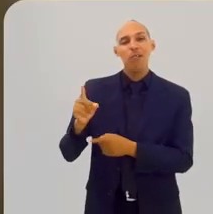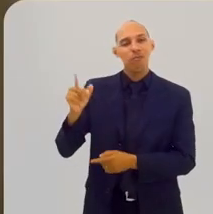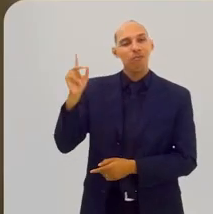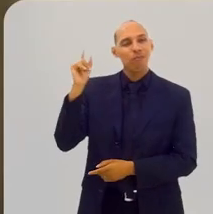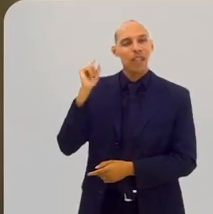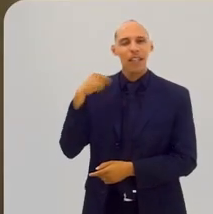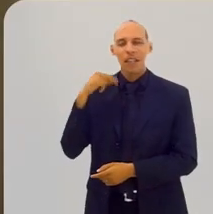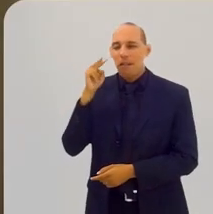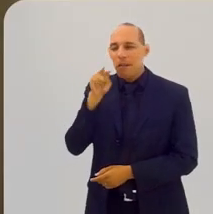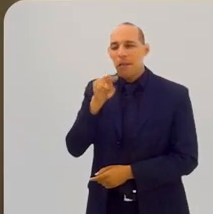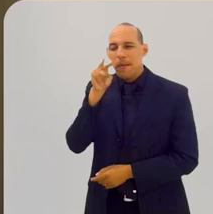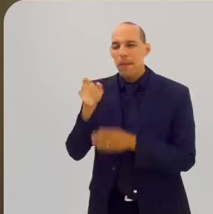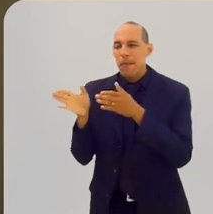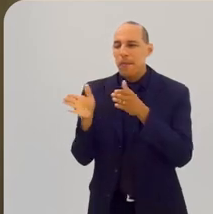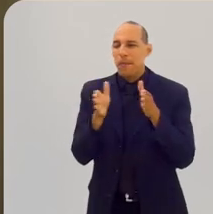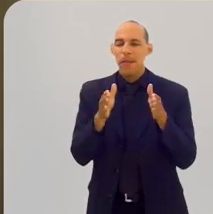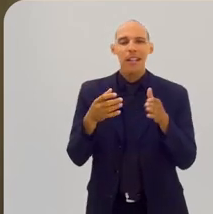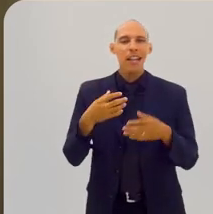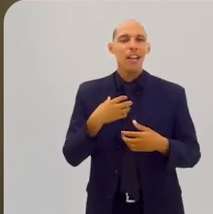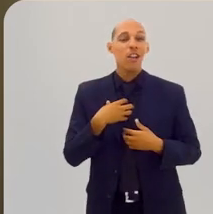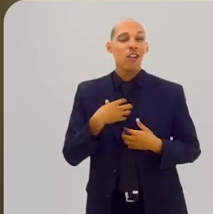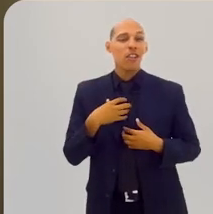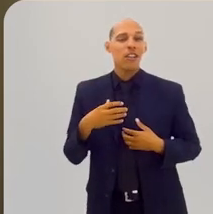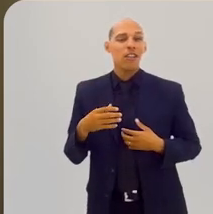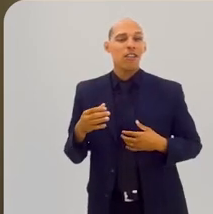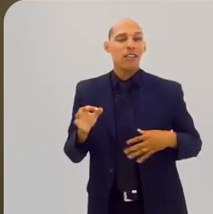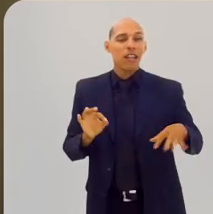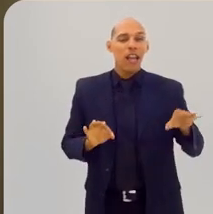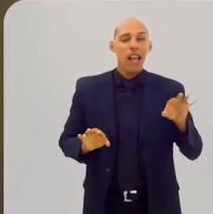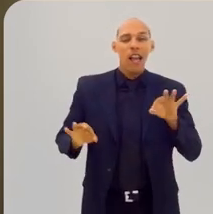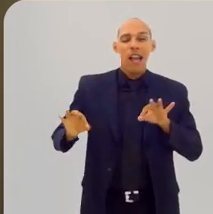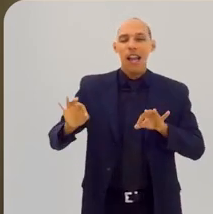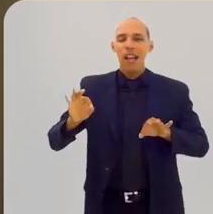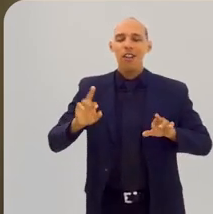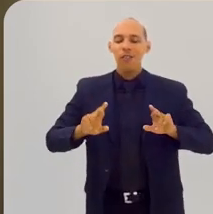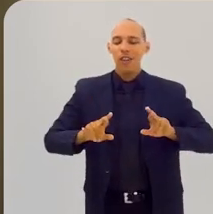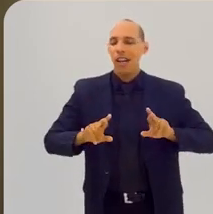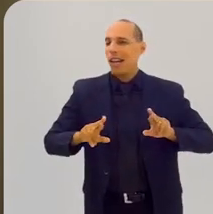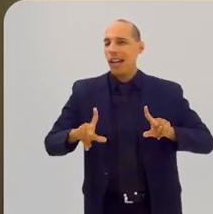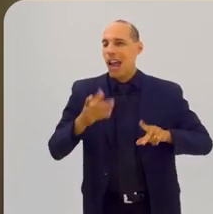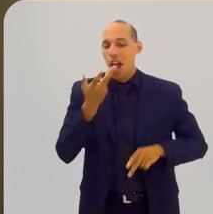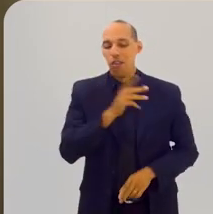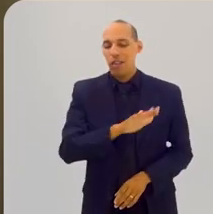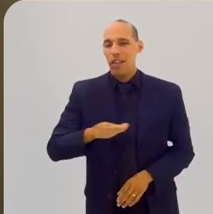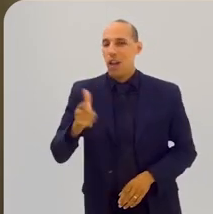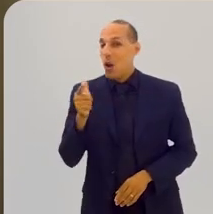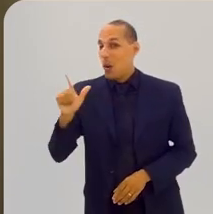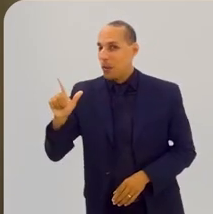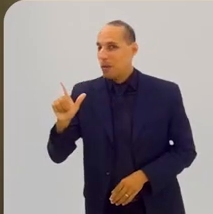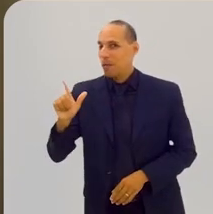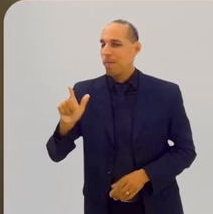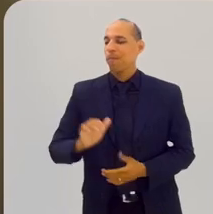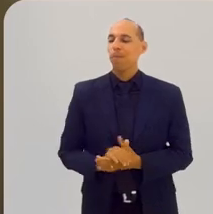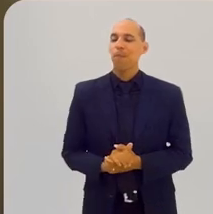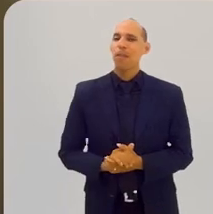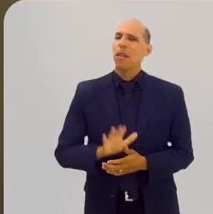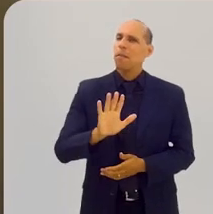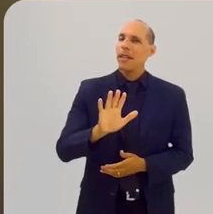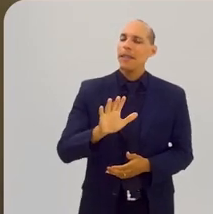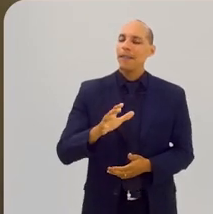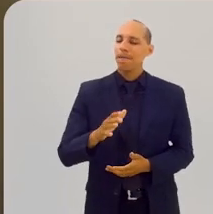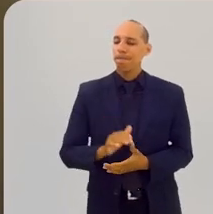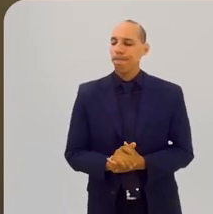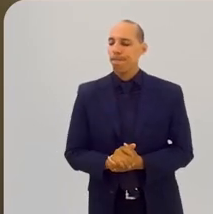antigos eu vejo que tinha tipo uns três reis desse jeito assim diferente da maior parte das outras crianças mas eu acho que